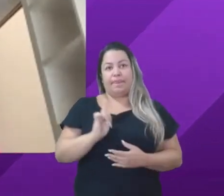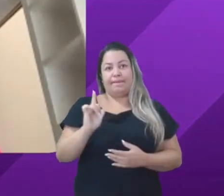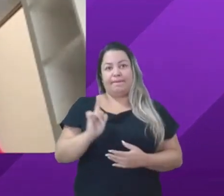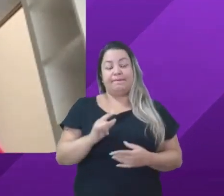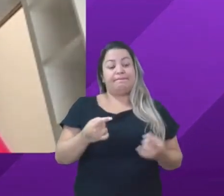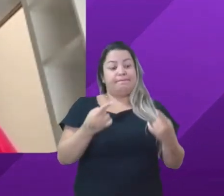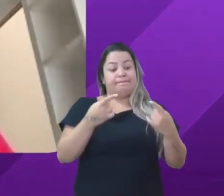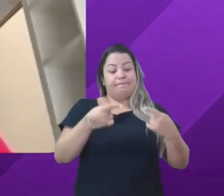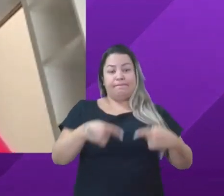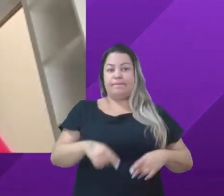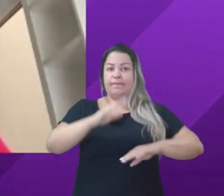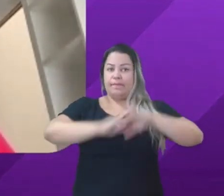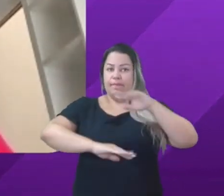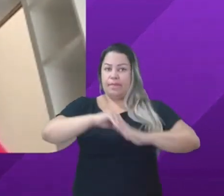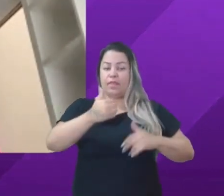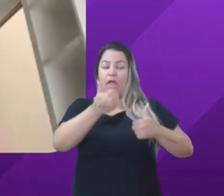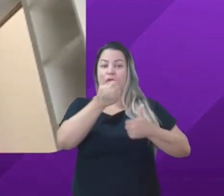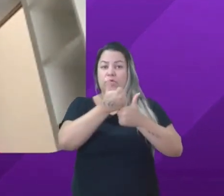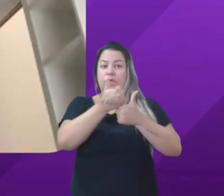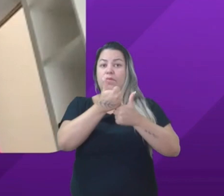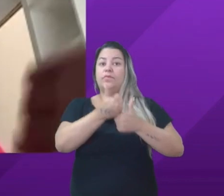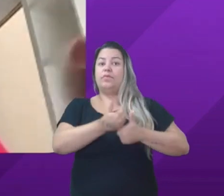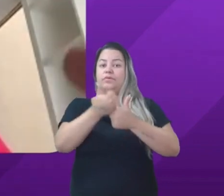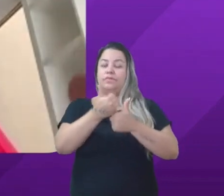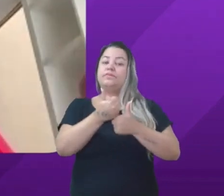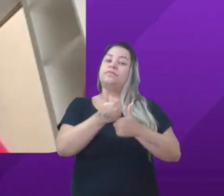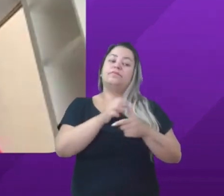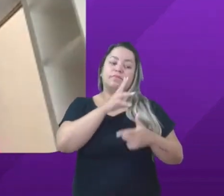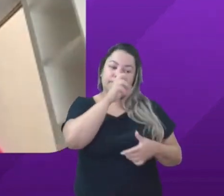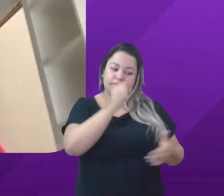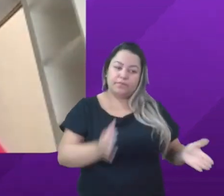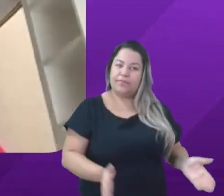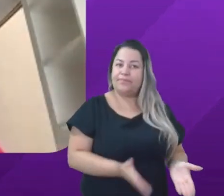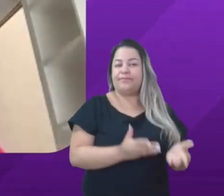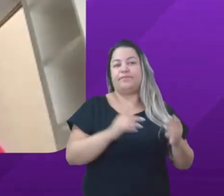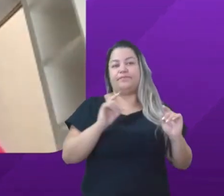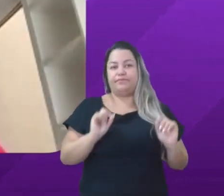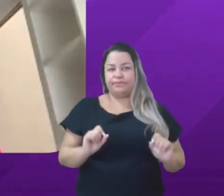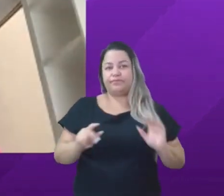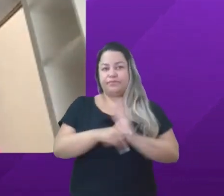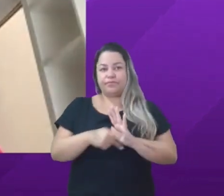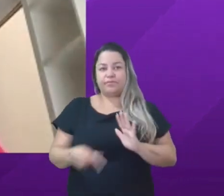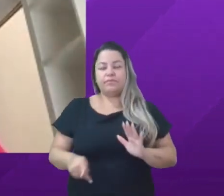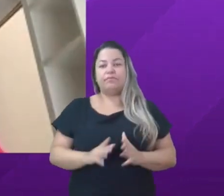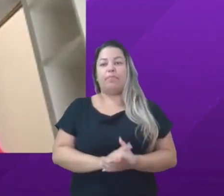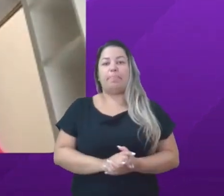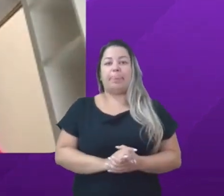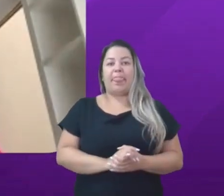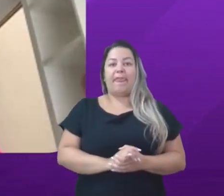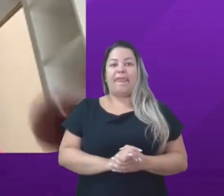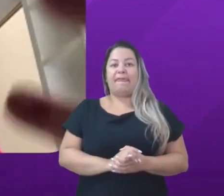umas políticas e ações de apoio para o fortalecimento dela, né?